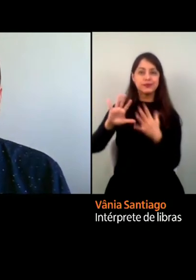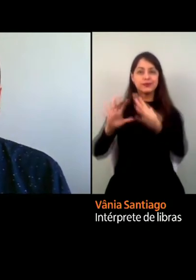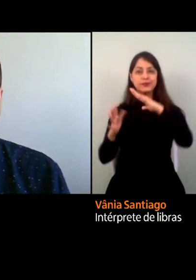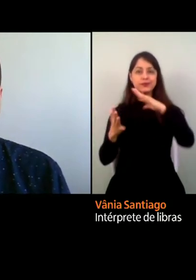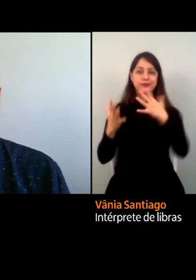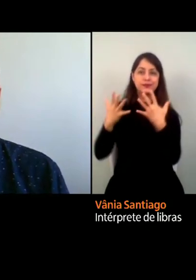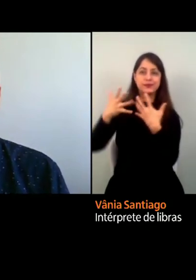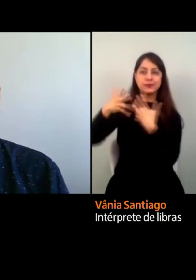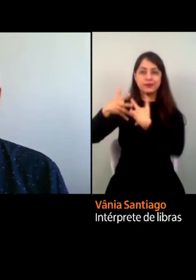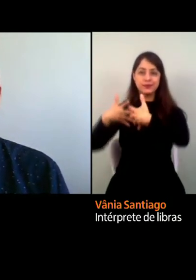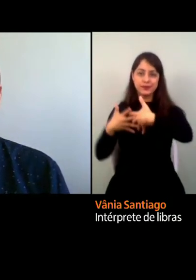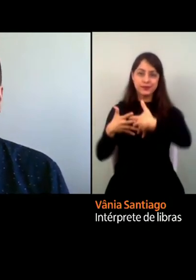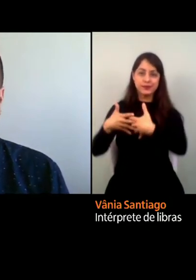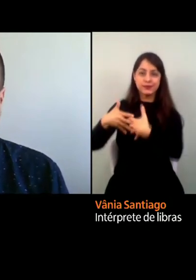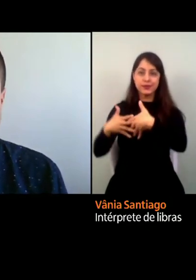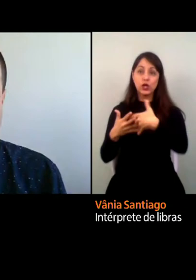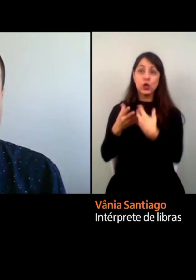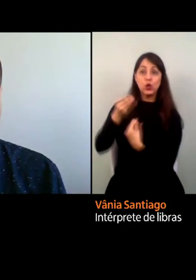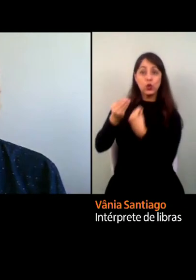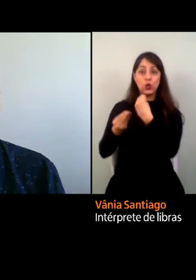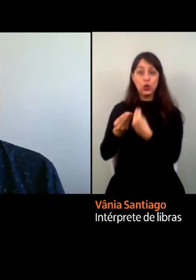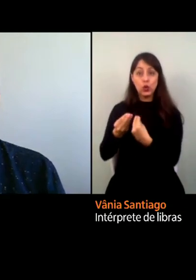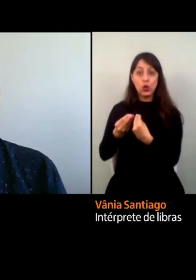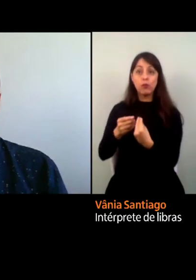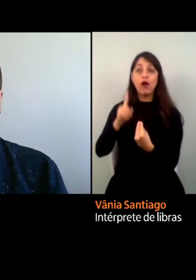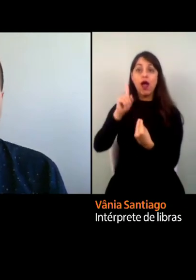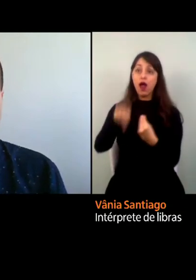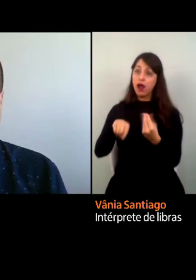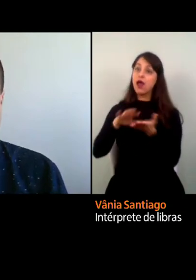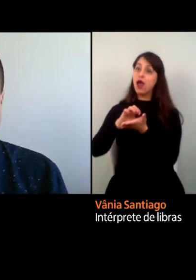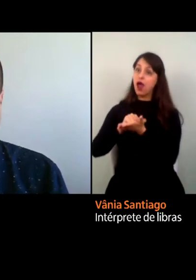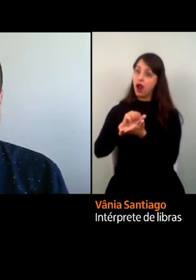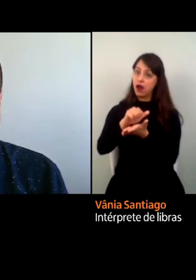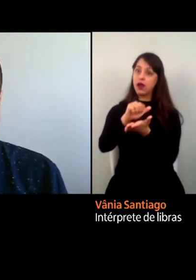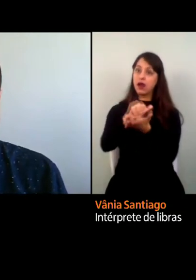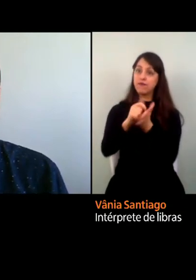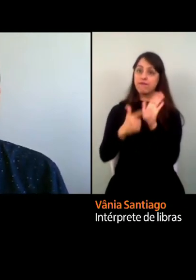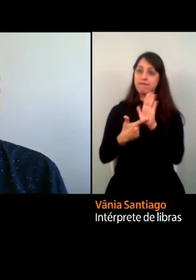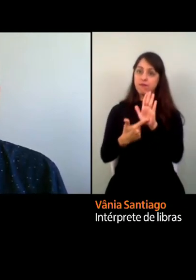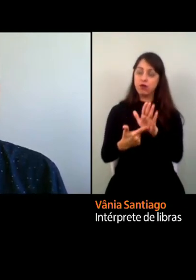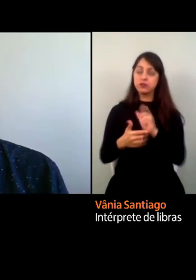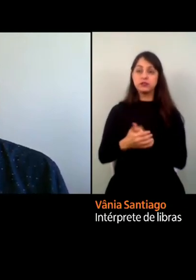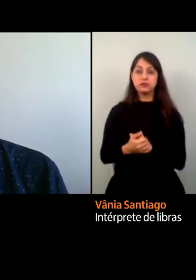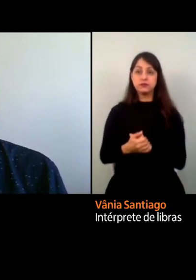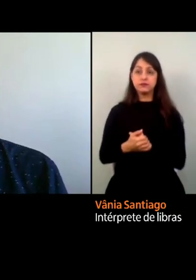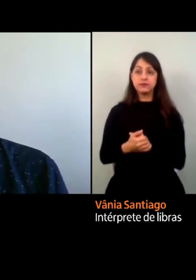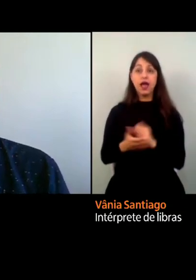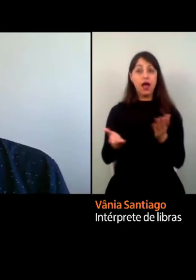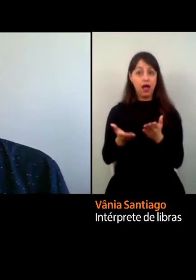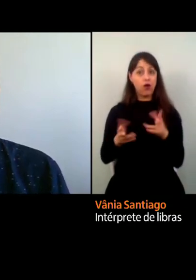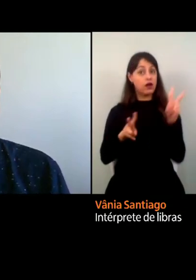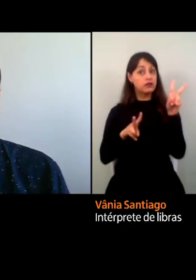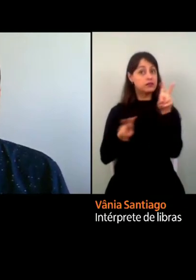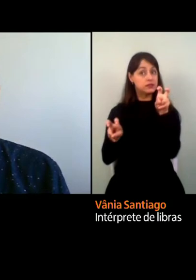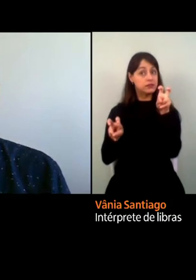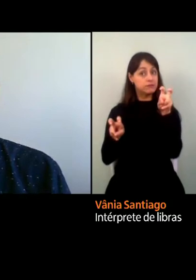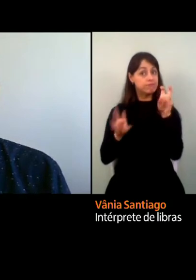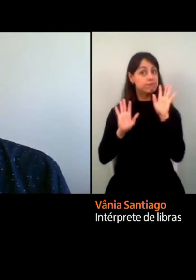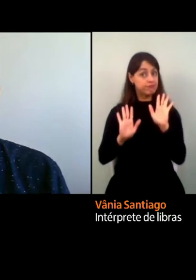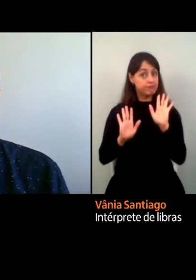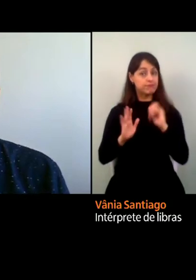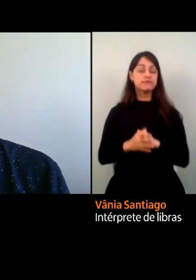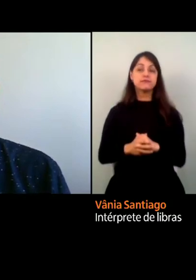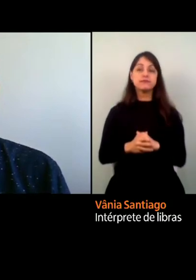alegoria inaugural e fecunda para os arquivos. Uma citação de Benjamin, aspas. As